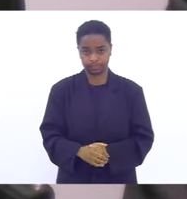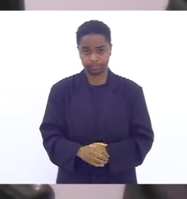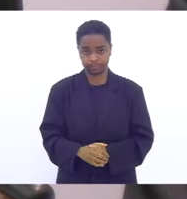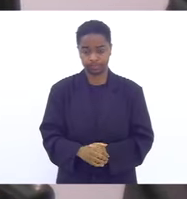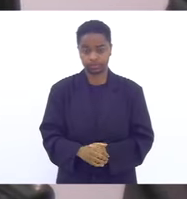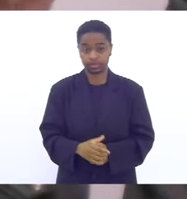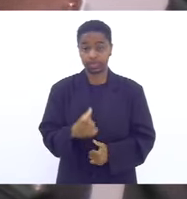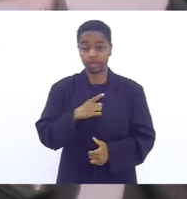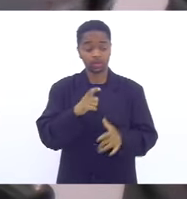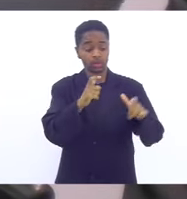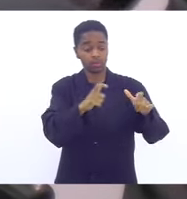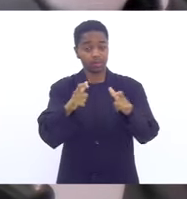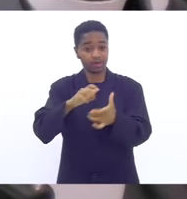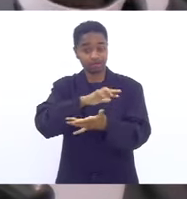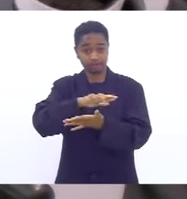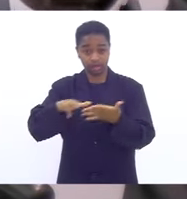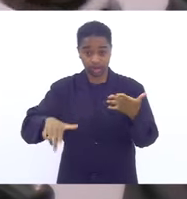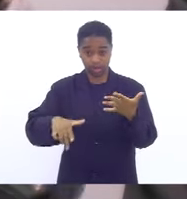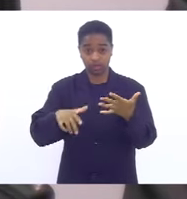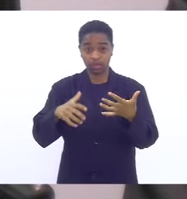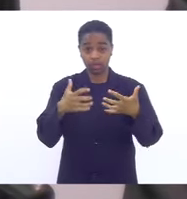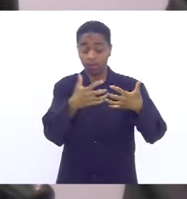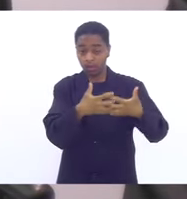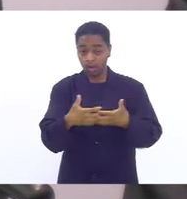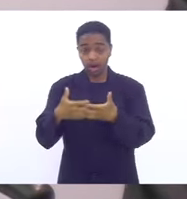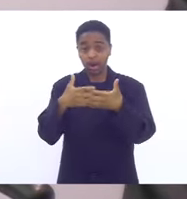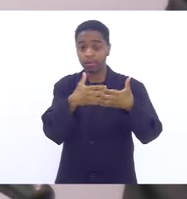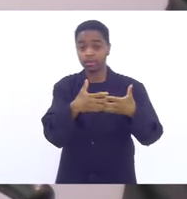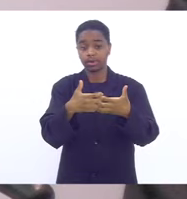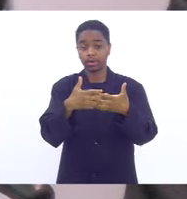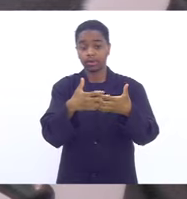Vários lugares do caminhão foi, inclusive,